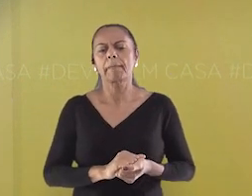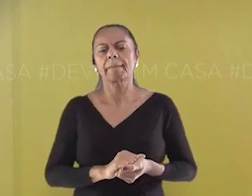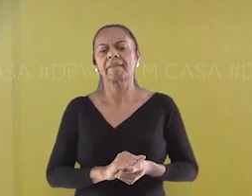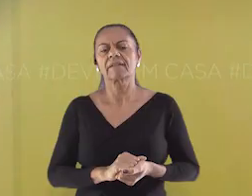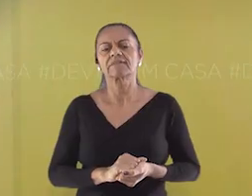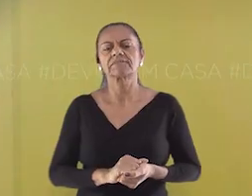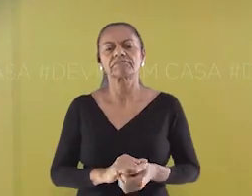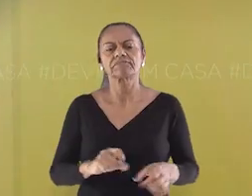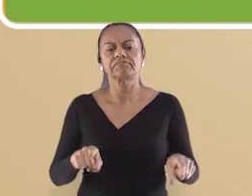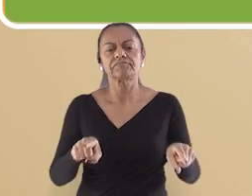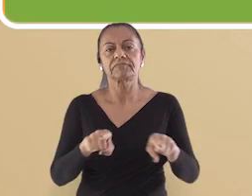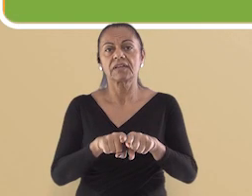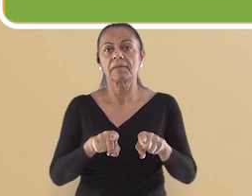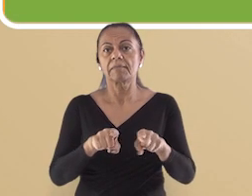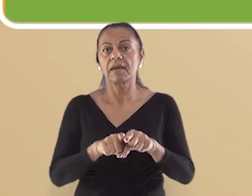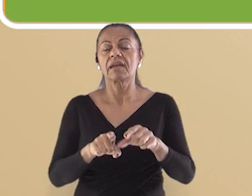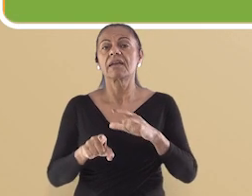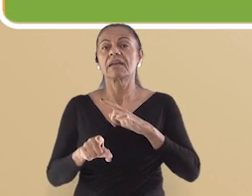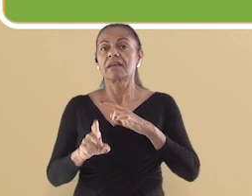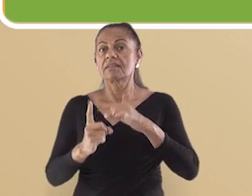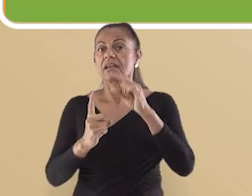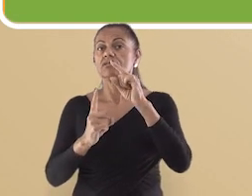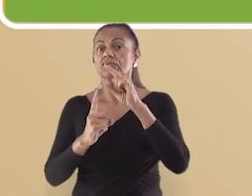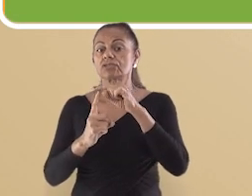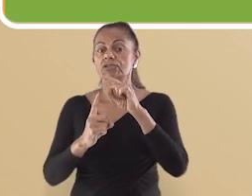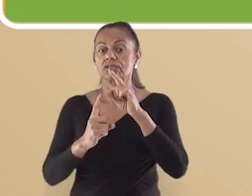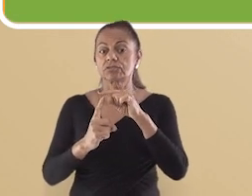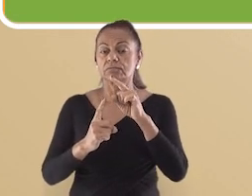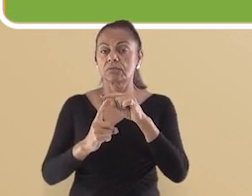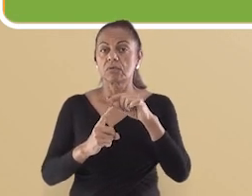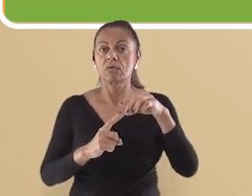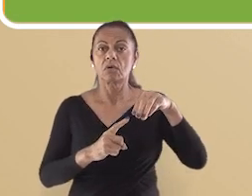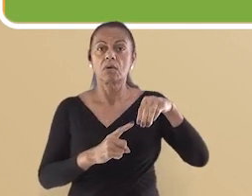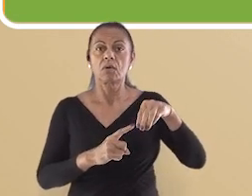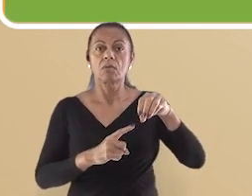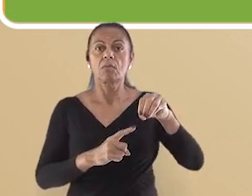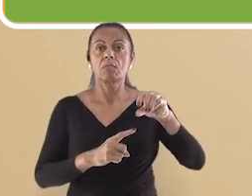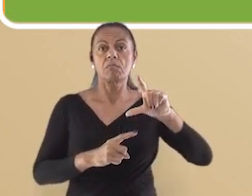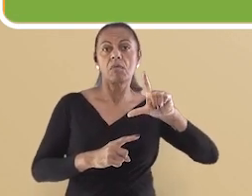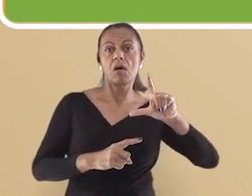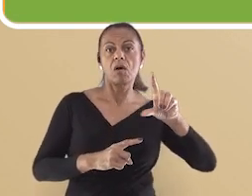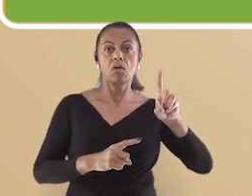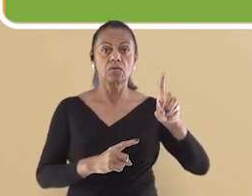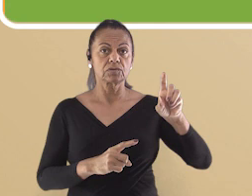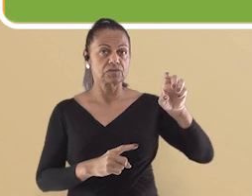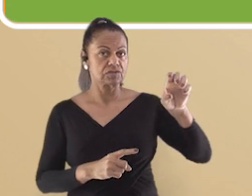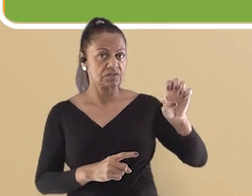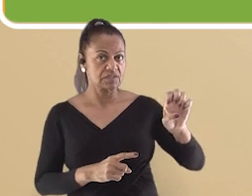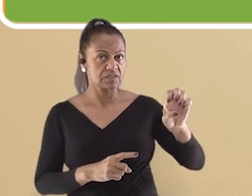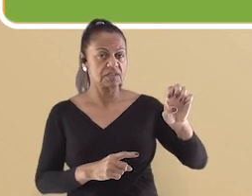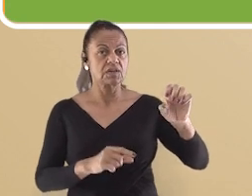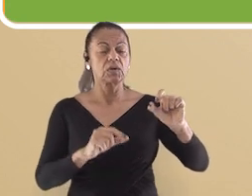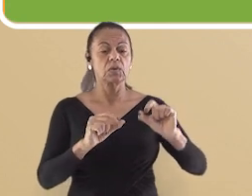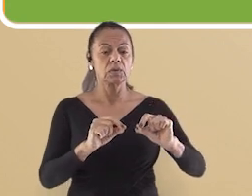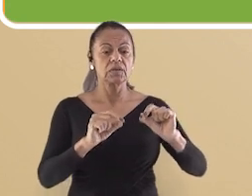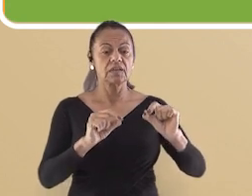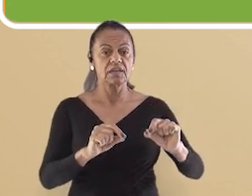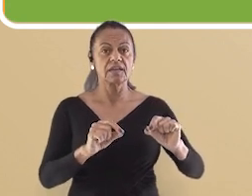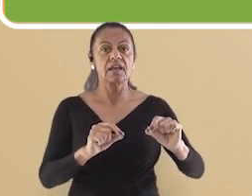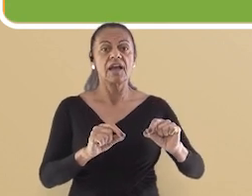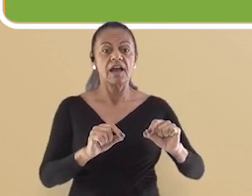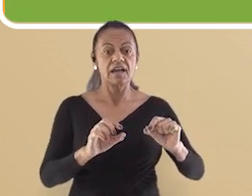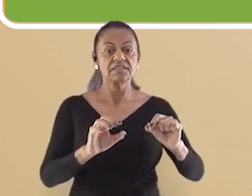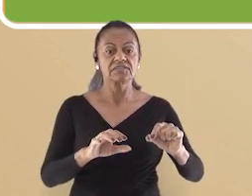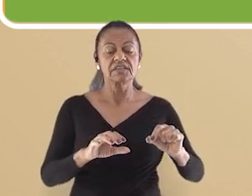conchas fossilizadas. Existem os fósseis do tipo moldes, que é o que nós vamos fazer na prática hoje.